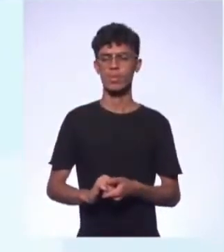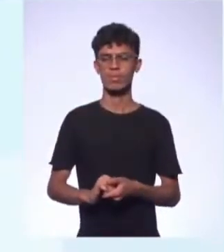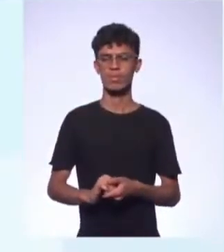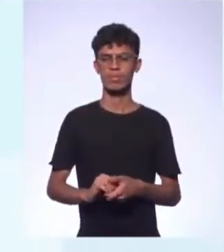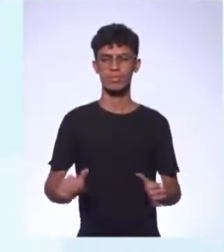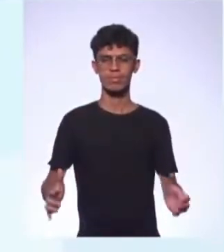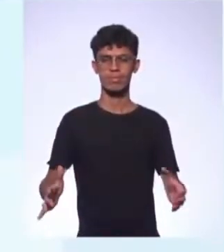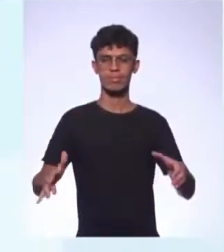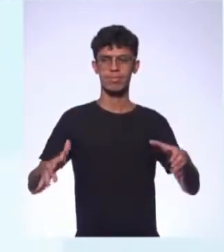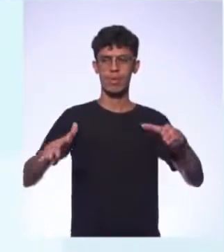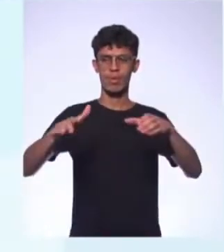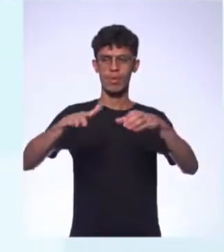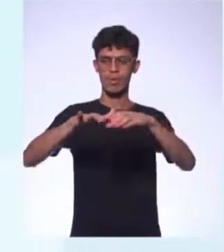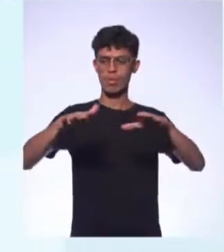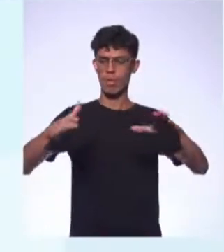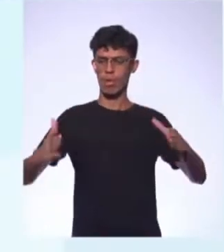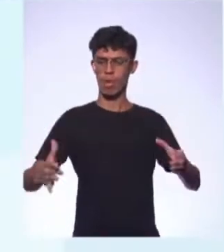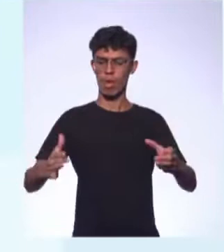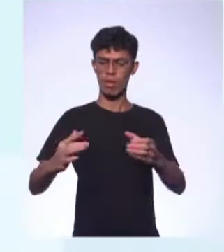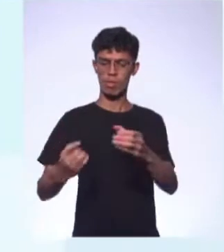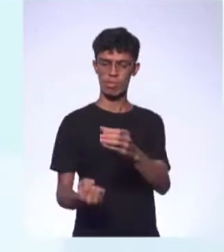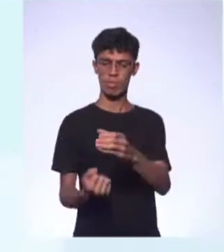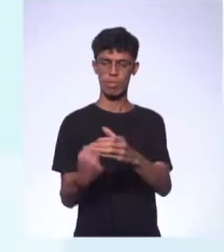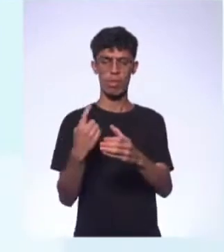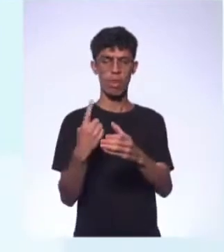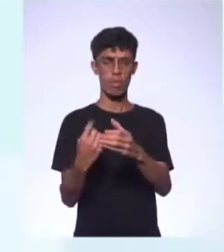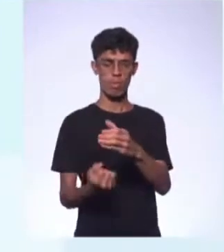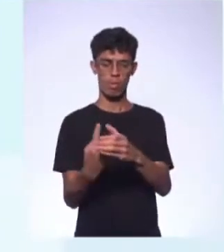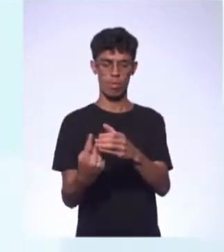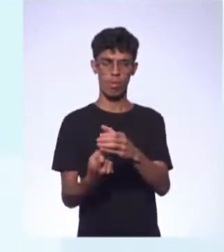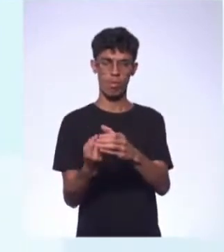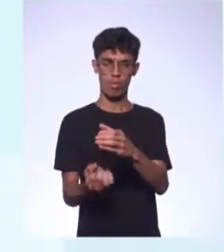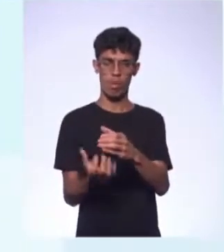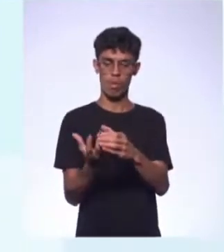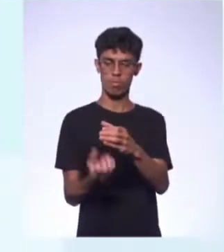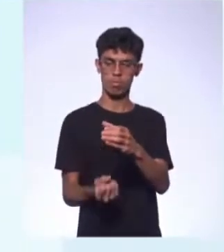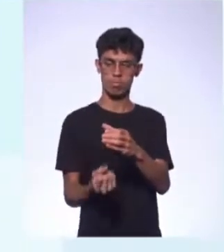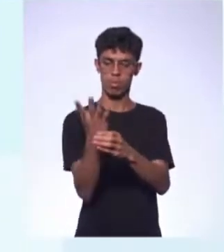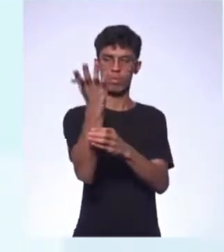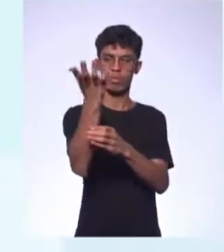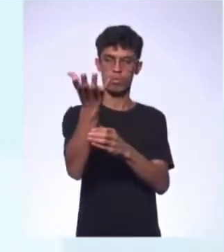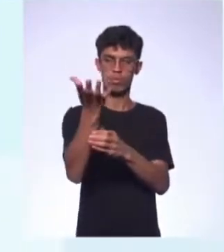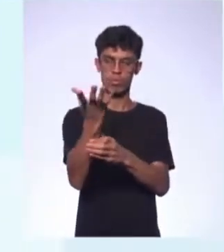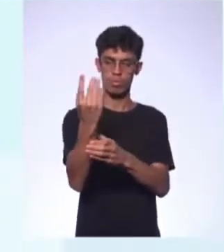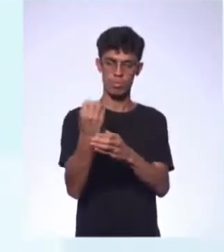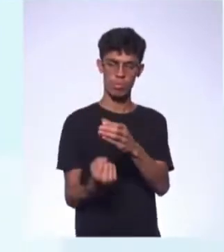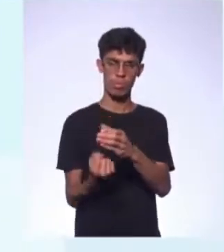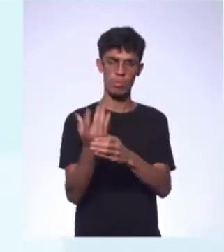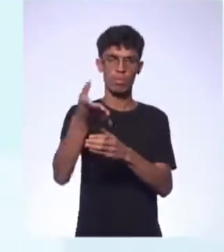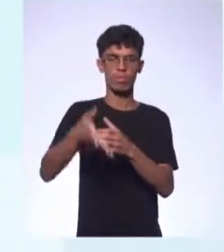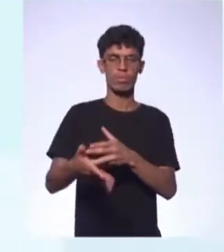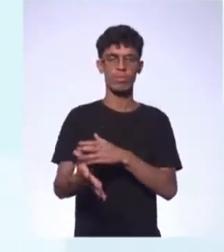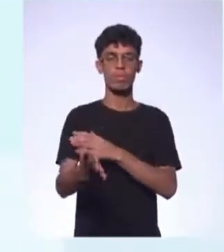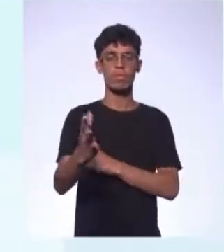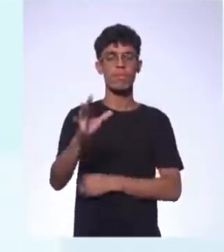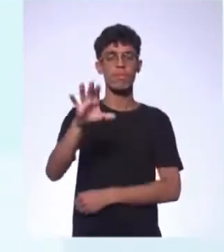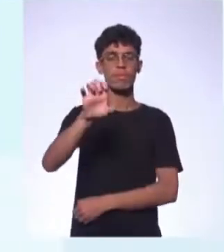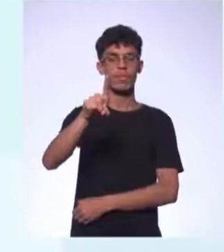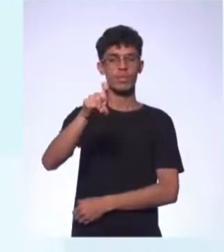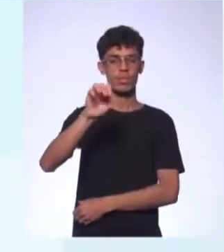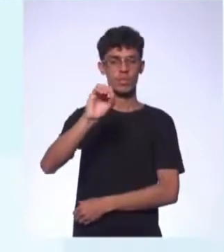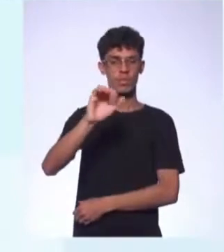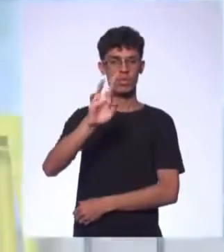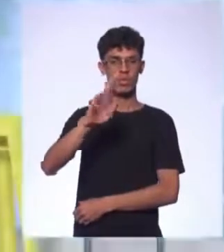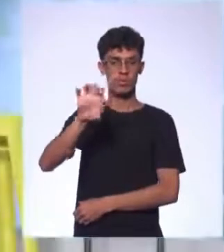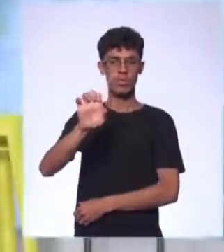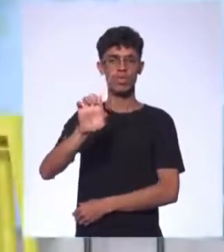na erupção dos vulcões, nós temos aí uma grande concentração de enxofre. Portanto, esse enxofre ele vai sendo eliminado